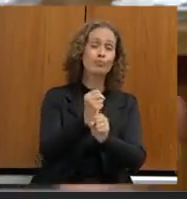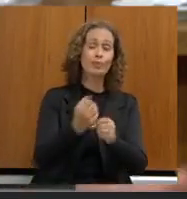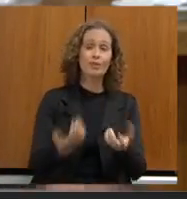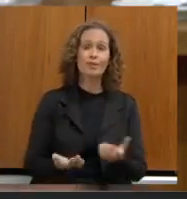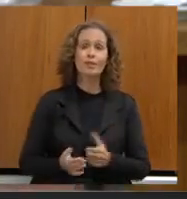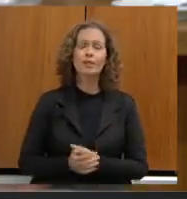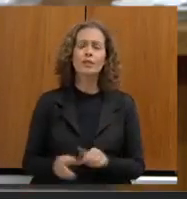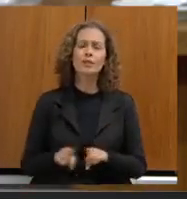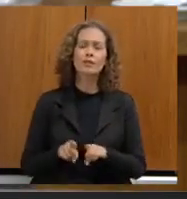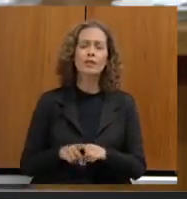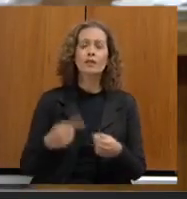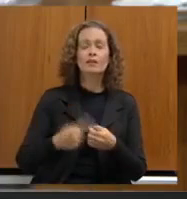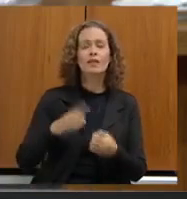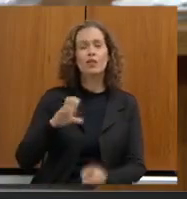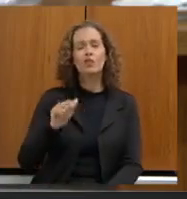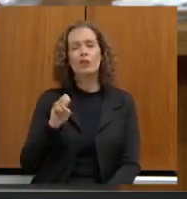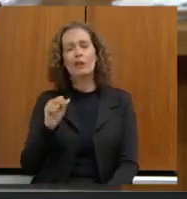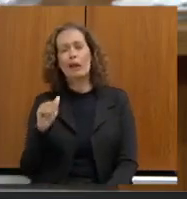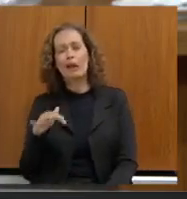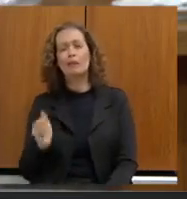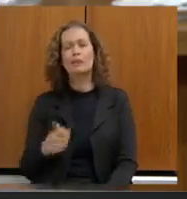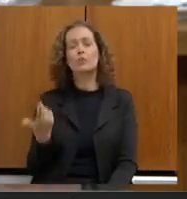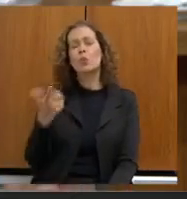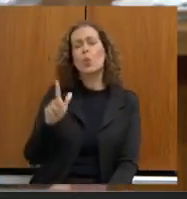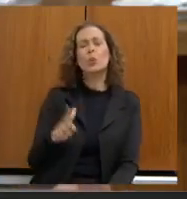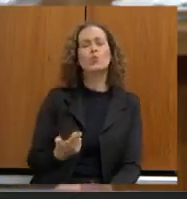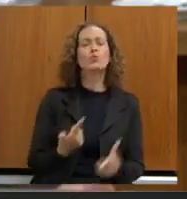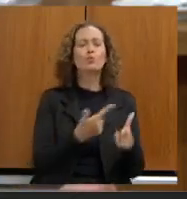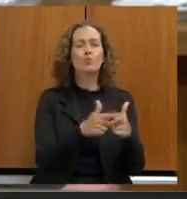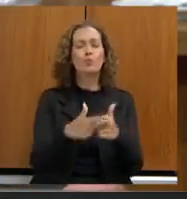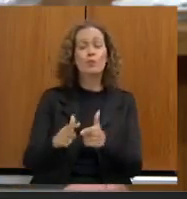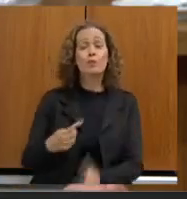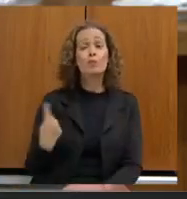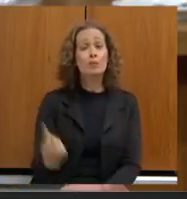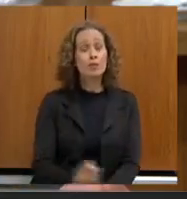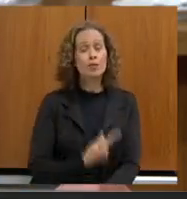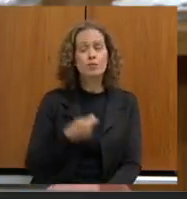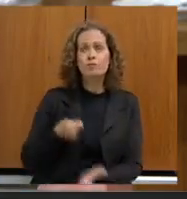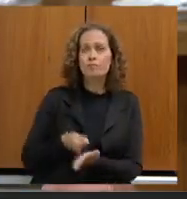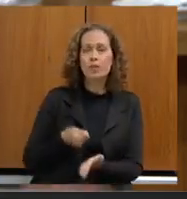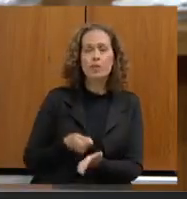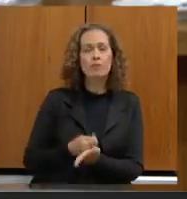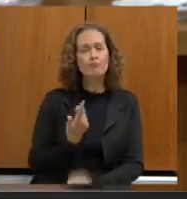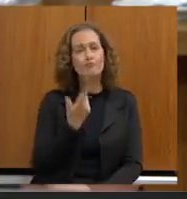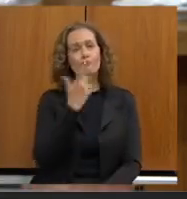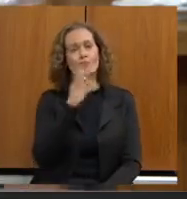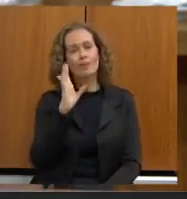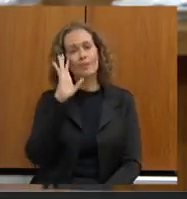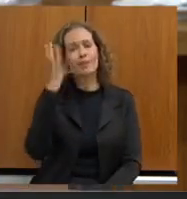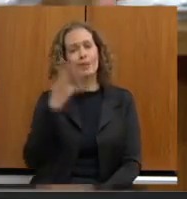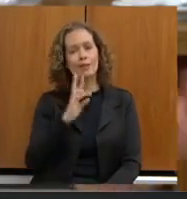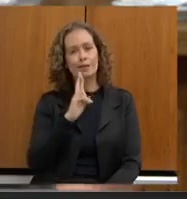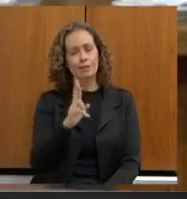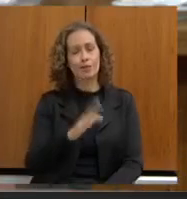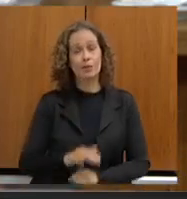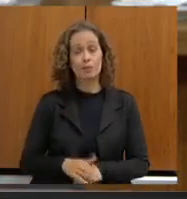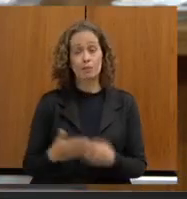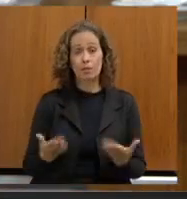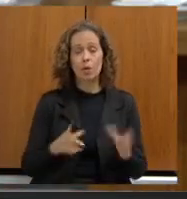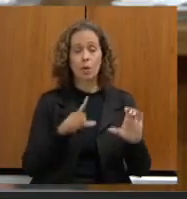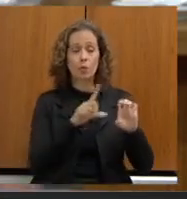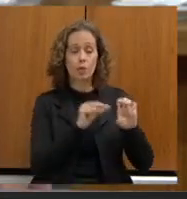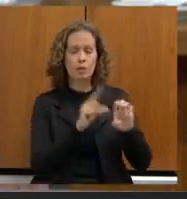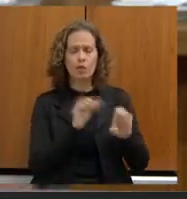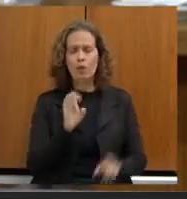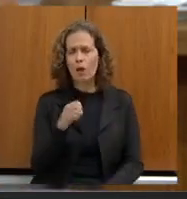de Cássia como outras que o senhor traz para nós é uma obrigação de encontrar solução Quando o senhor e o empreendedor